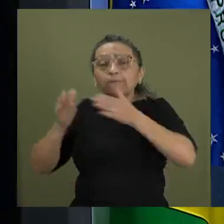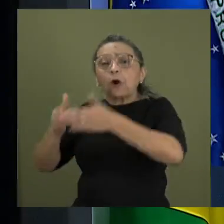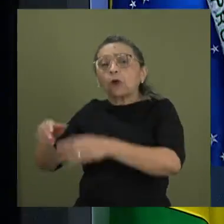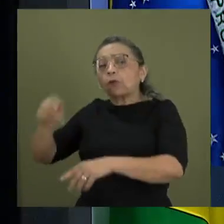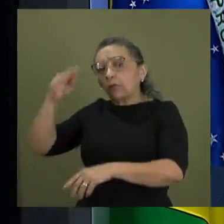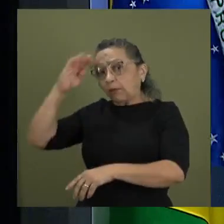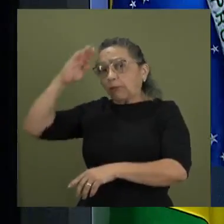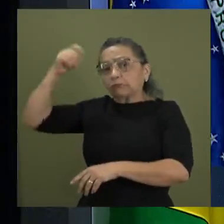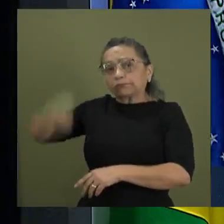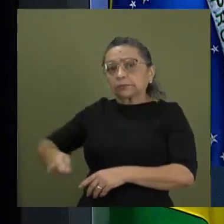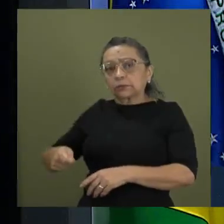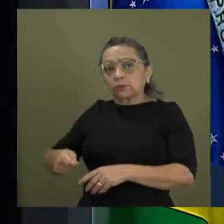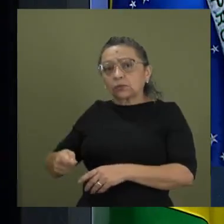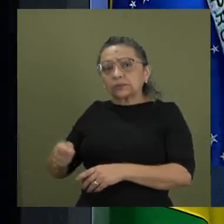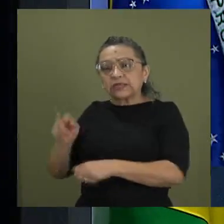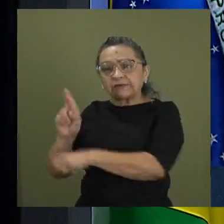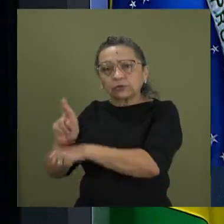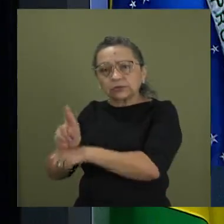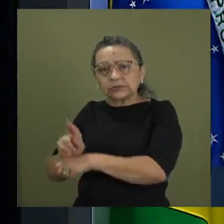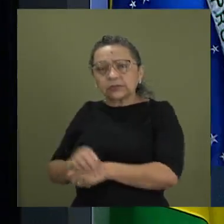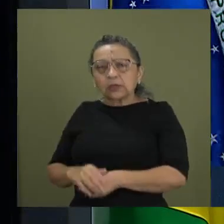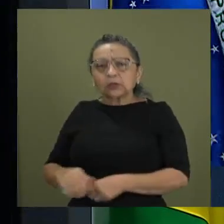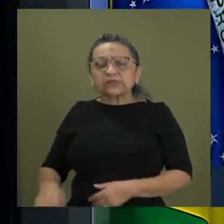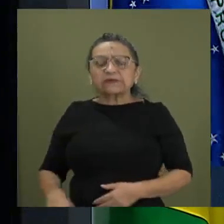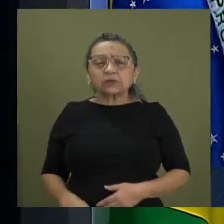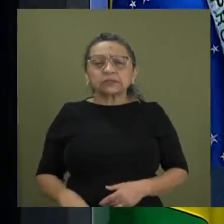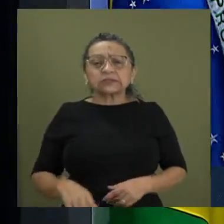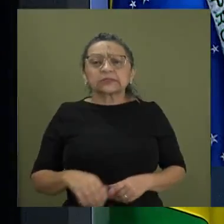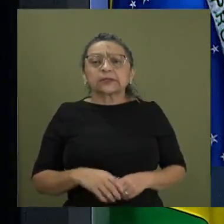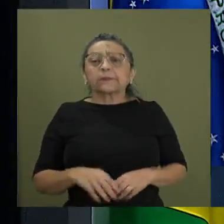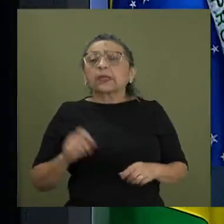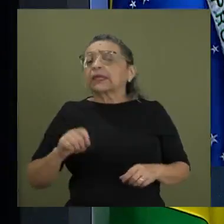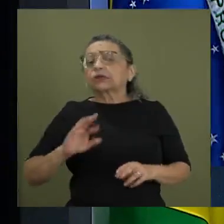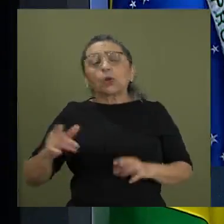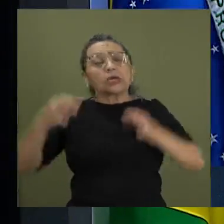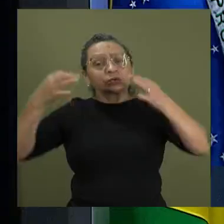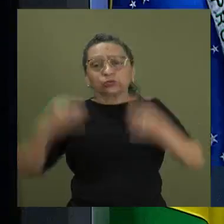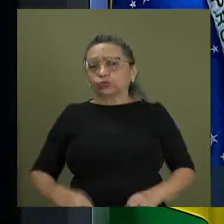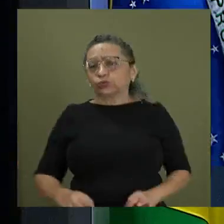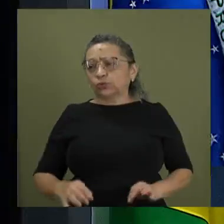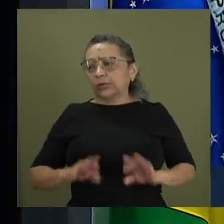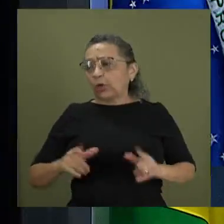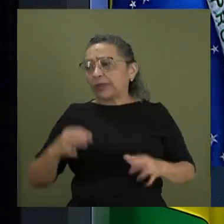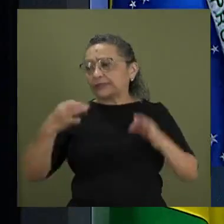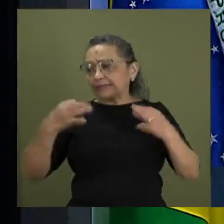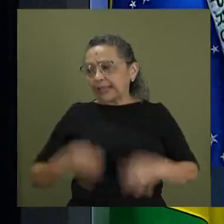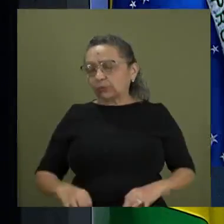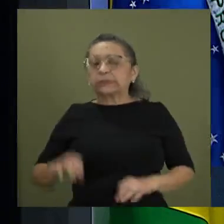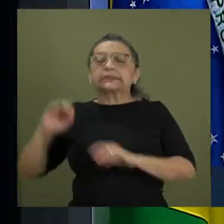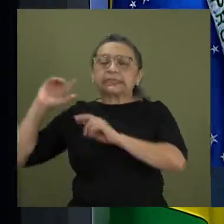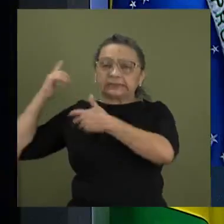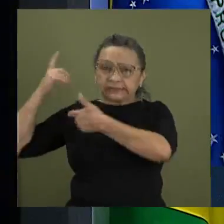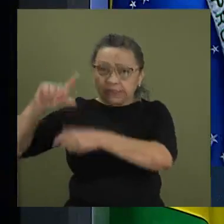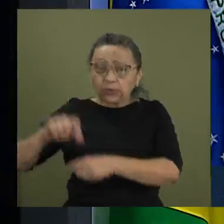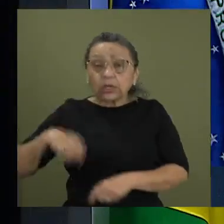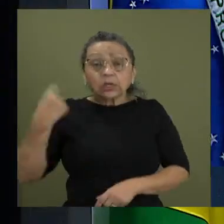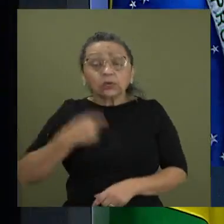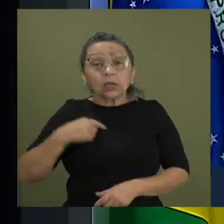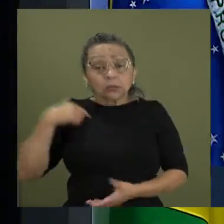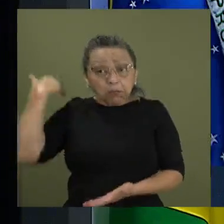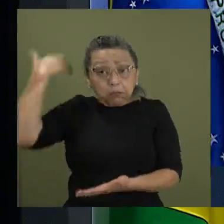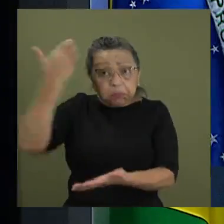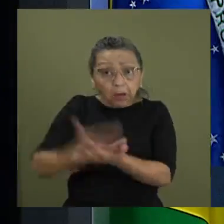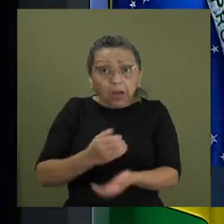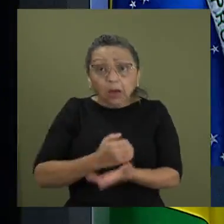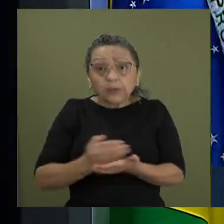conservadores dessa nação. Isso não é justo, isso não é correto. E a gente vem falando aqui desde